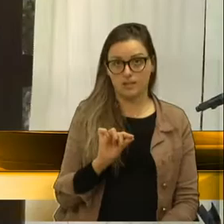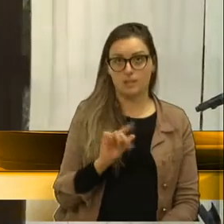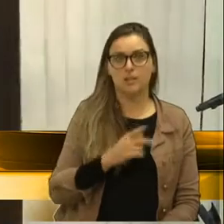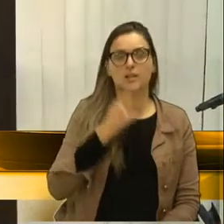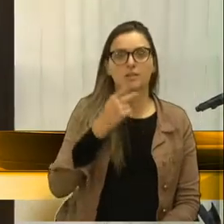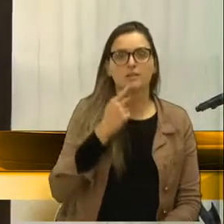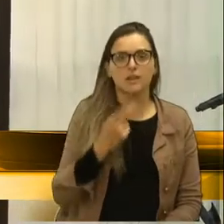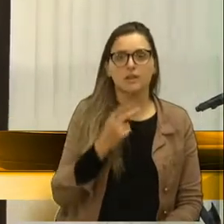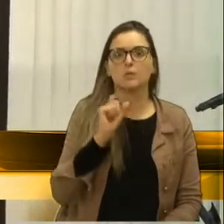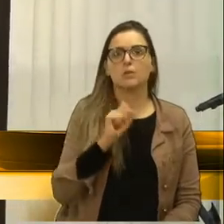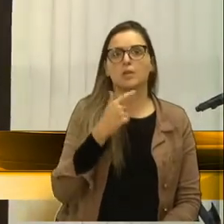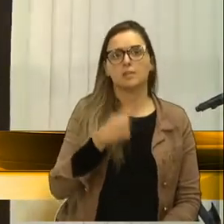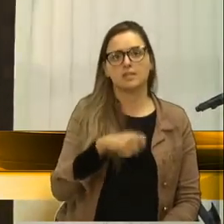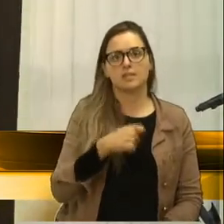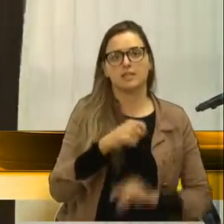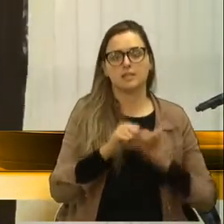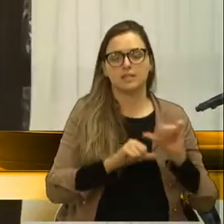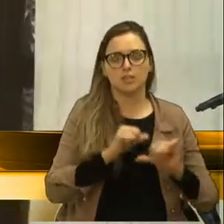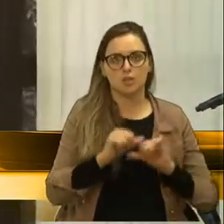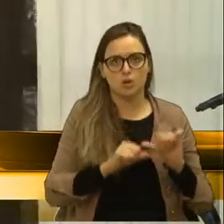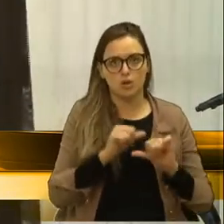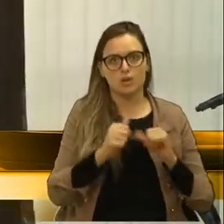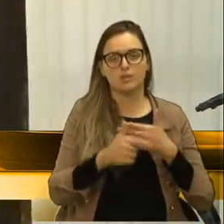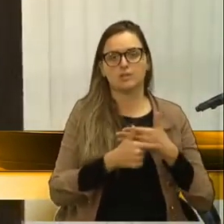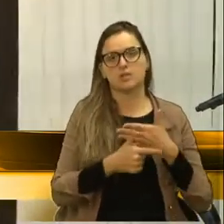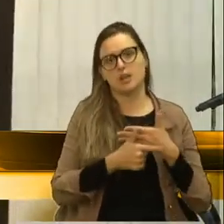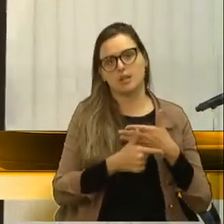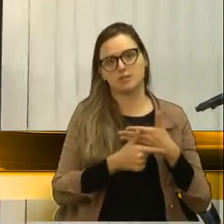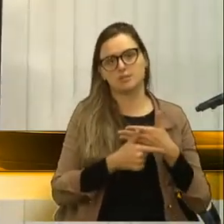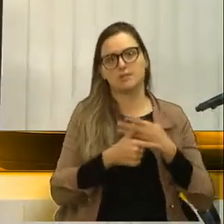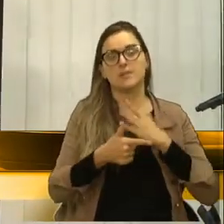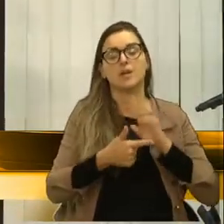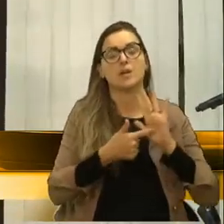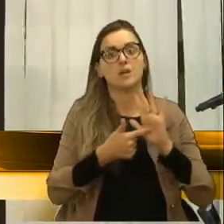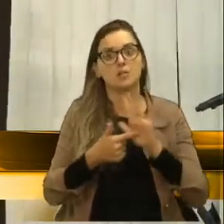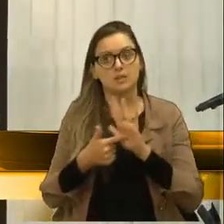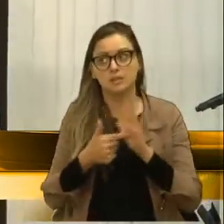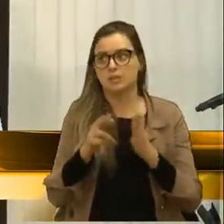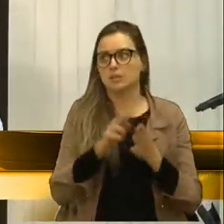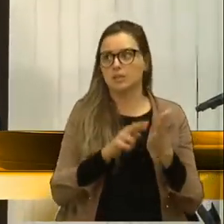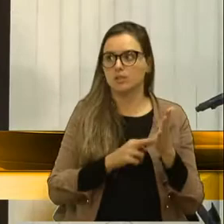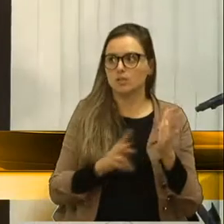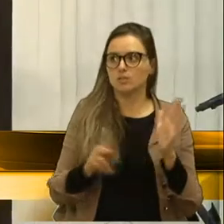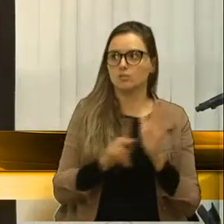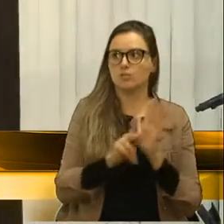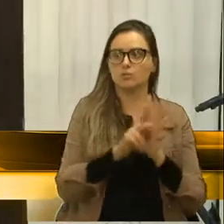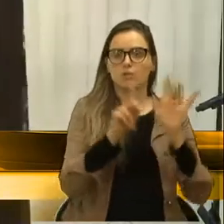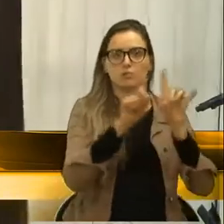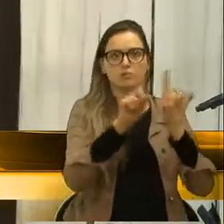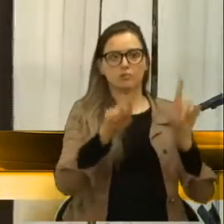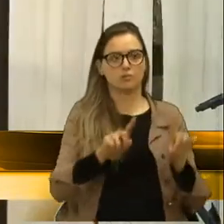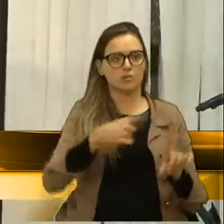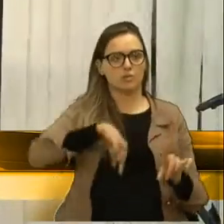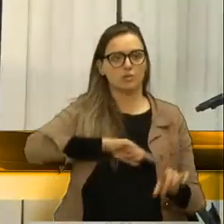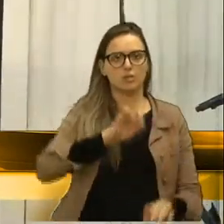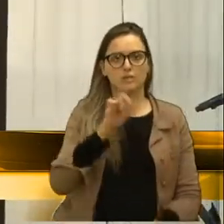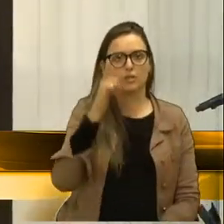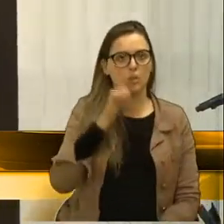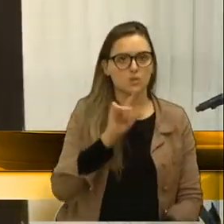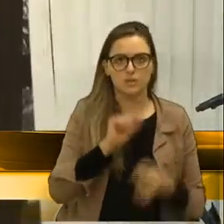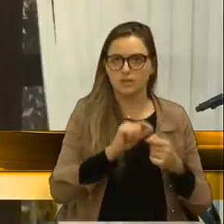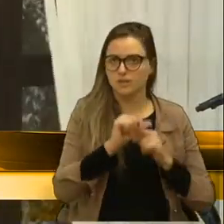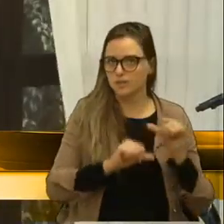que precisa de mudanças na casa. Trazidos relatórios pelos próprios servidores, a gente não conseguir fazer as